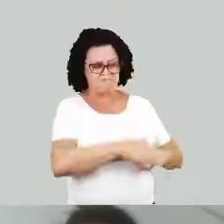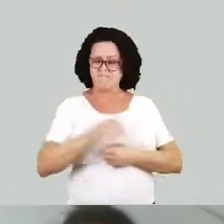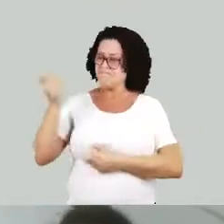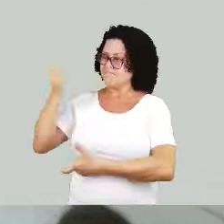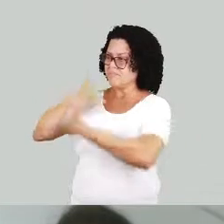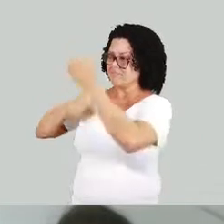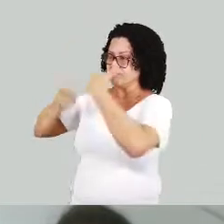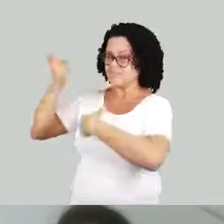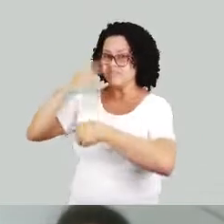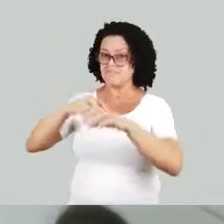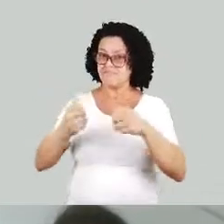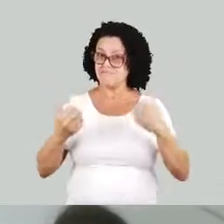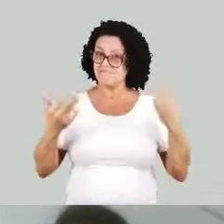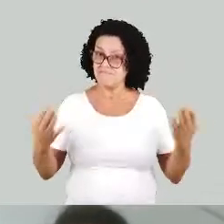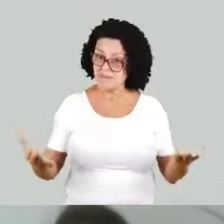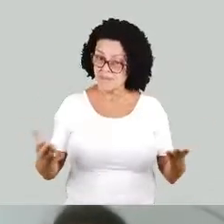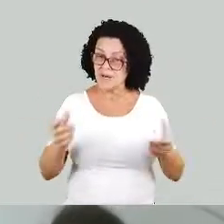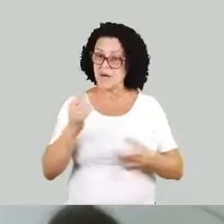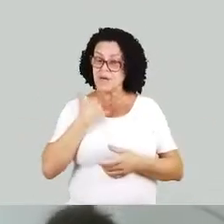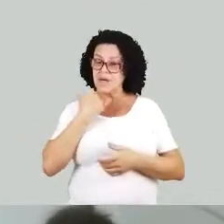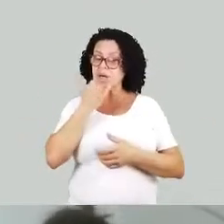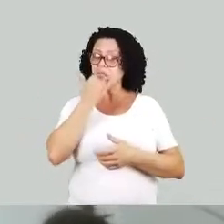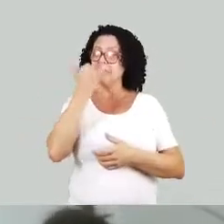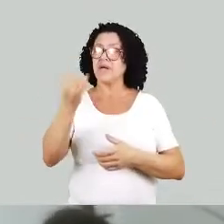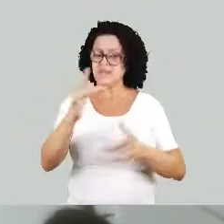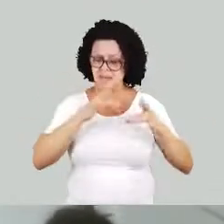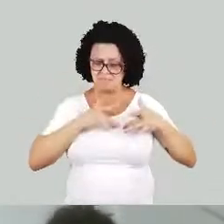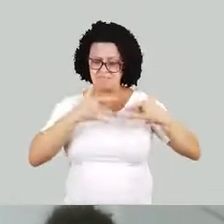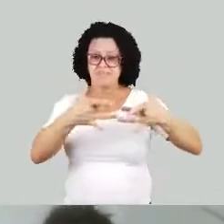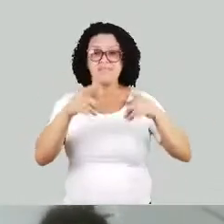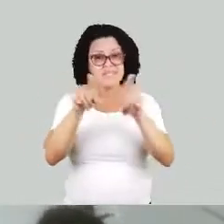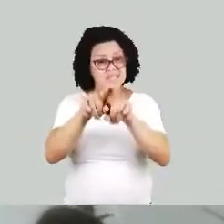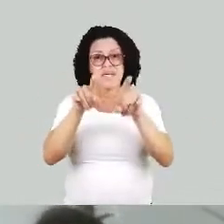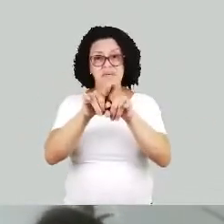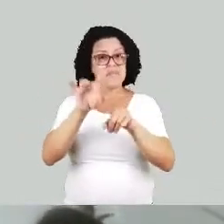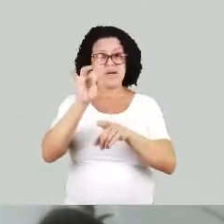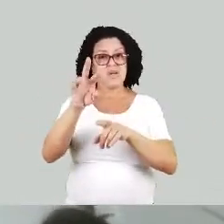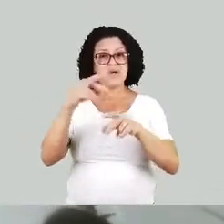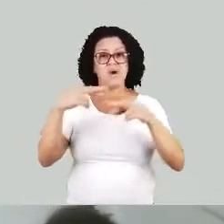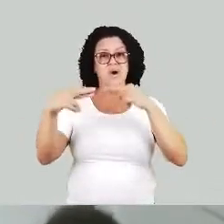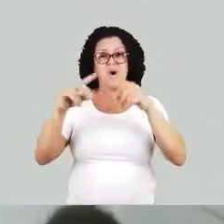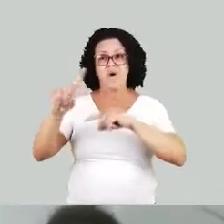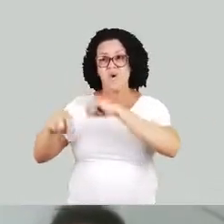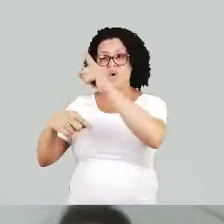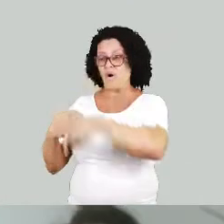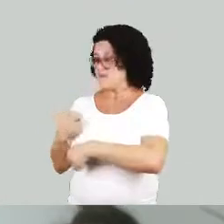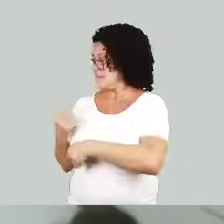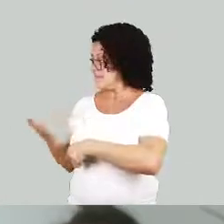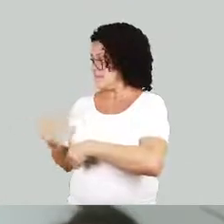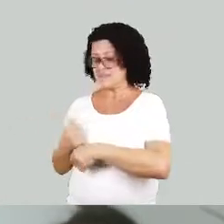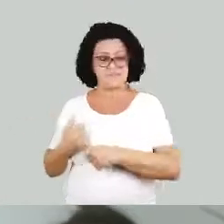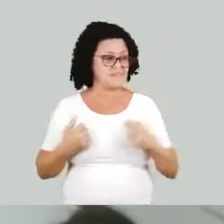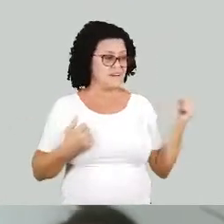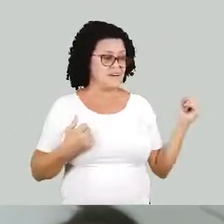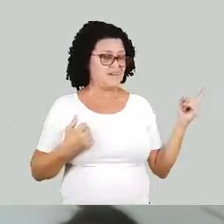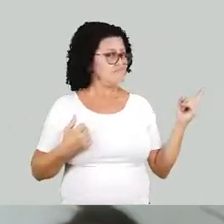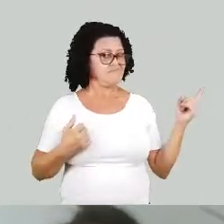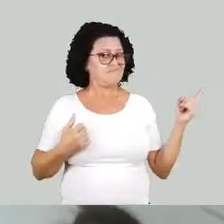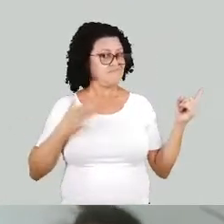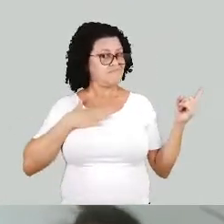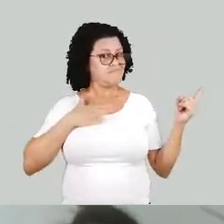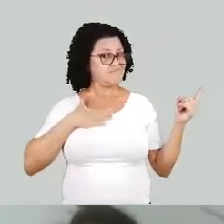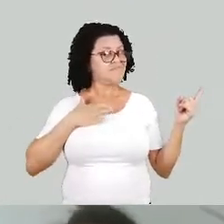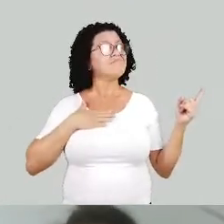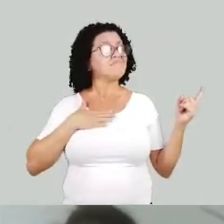Então, o perdão, ele também é um ato de caridade, não só em relação ao outro, mas em relação a nós